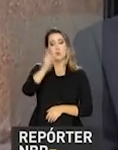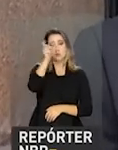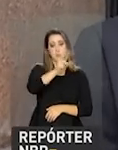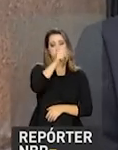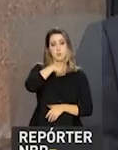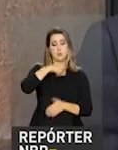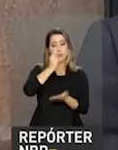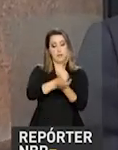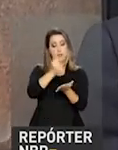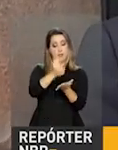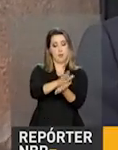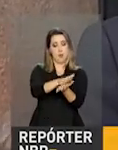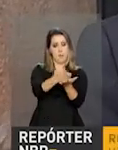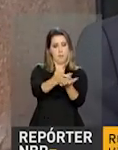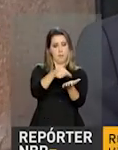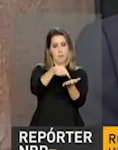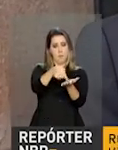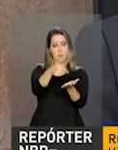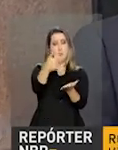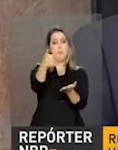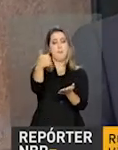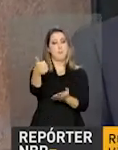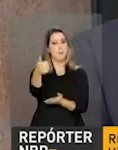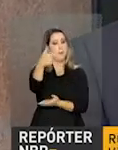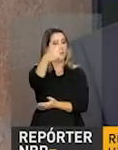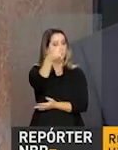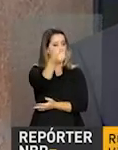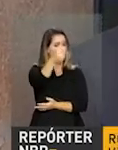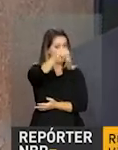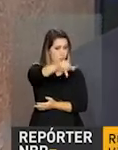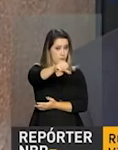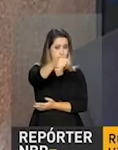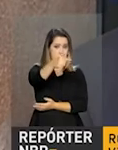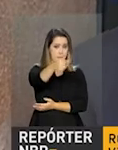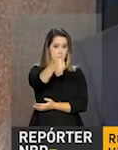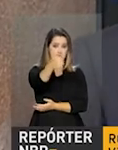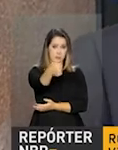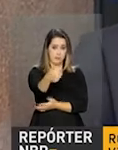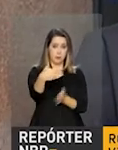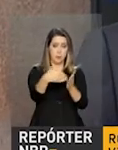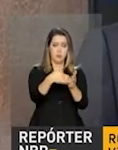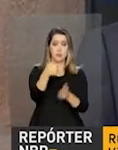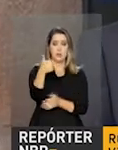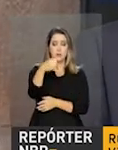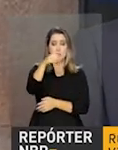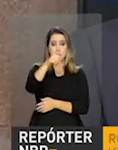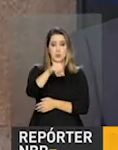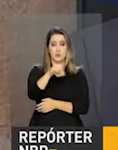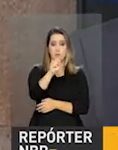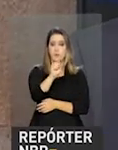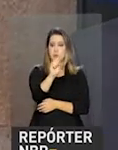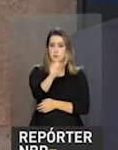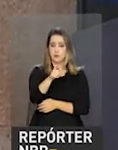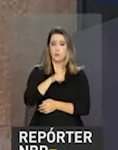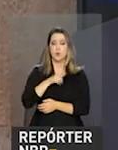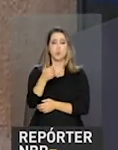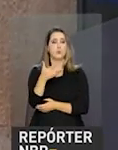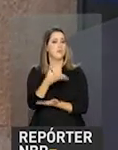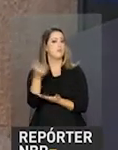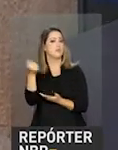carteira assinada no período de 1971 a 1988 e não sacaram, têm direito